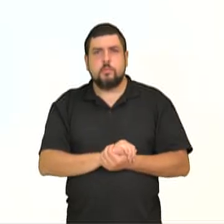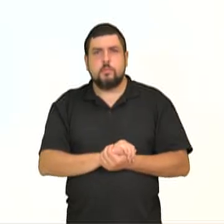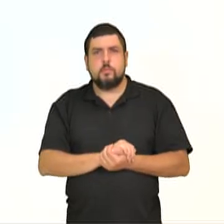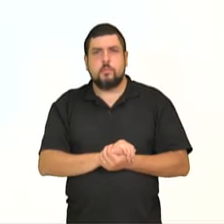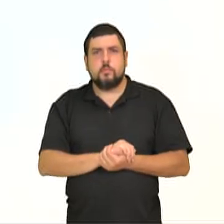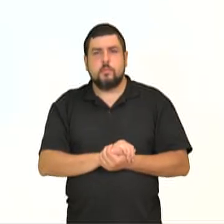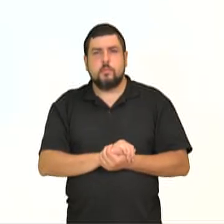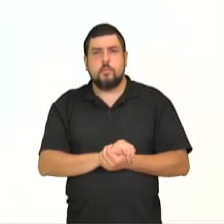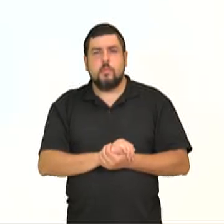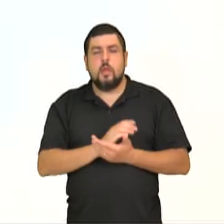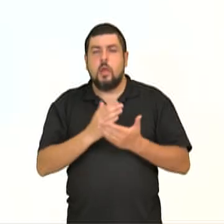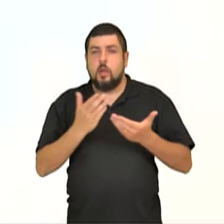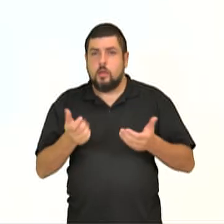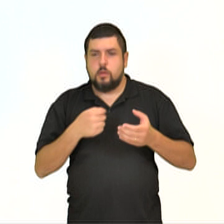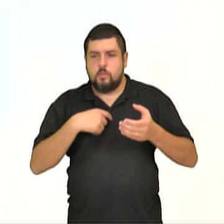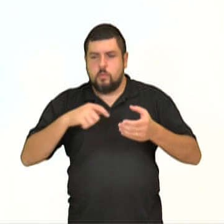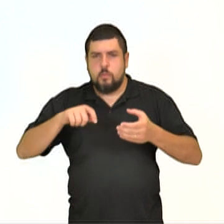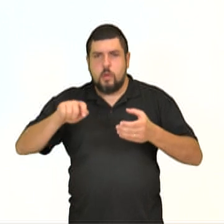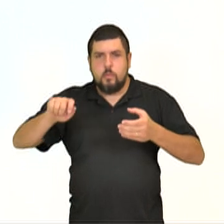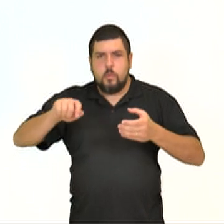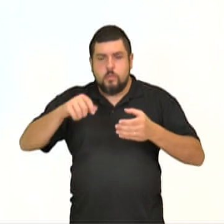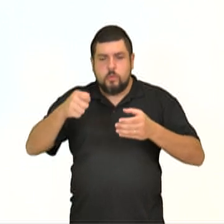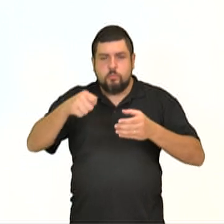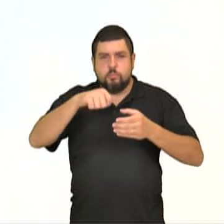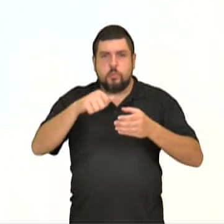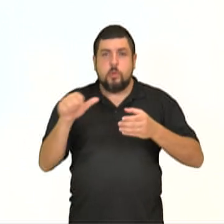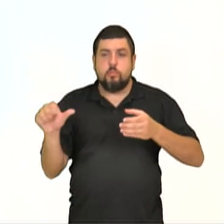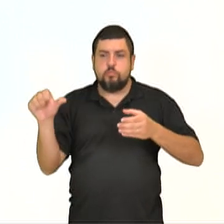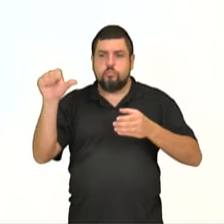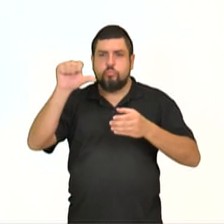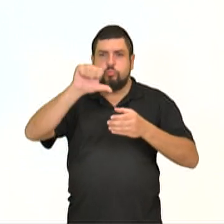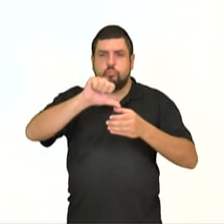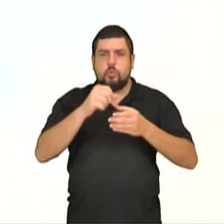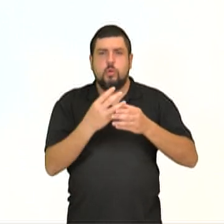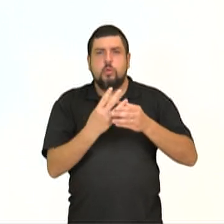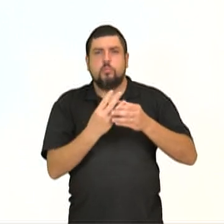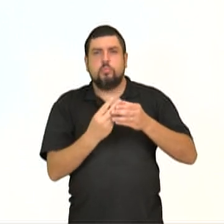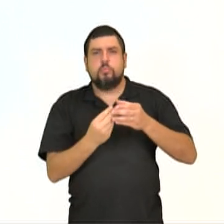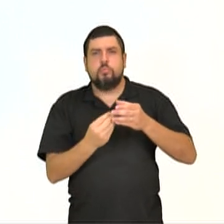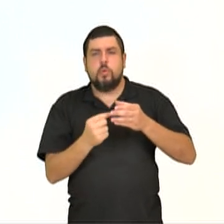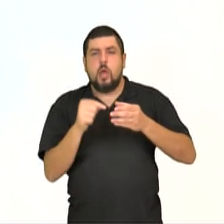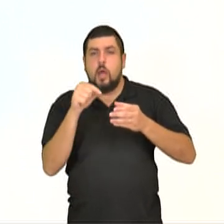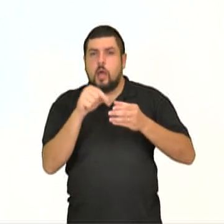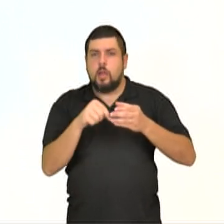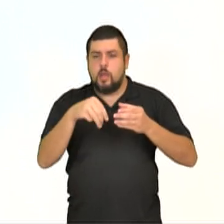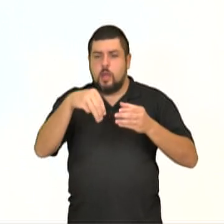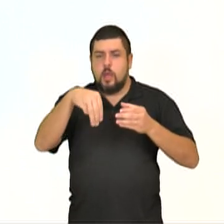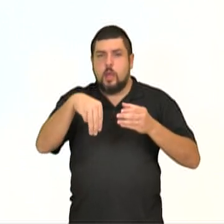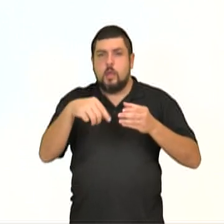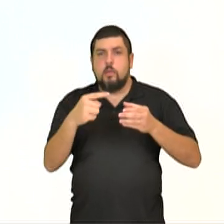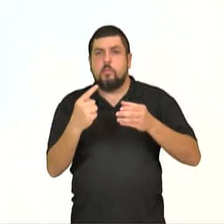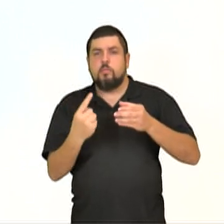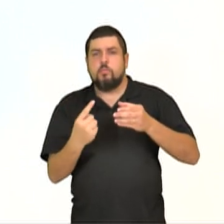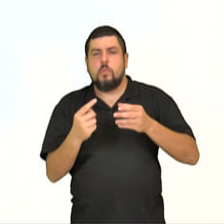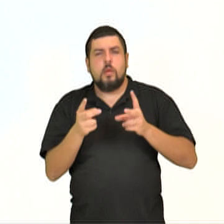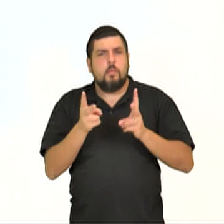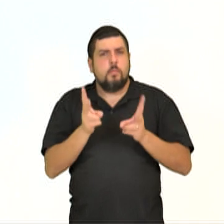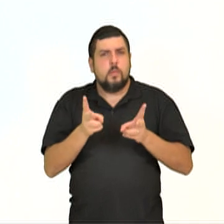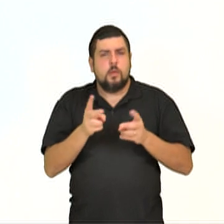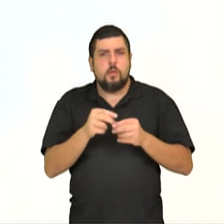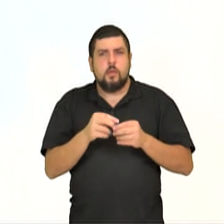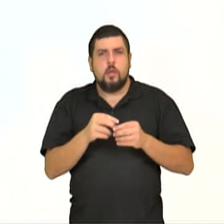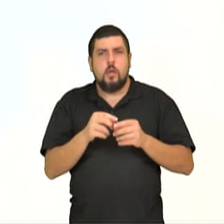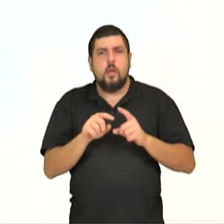Então, ao diluir uma solução, a massa M1 do soluto não se altera. O volume aumenta e